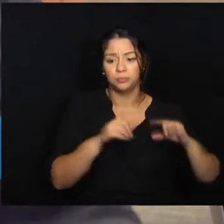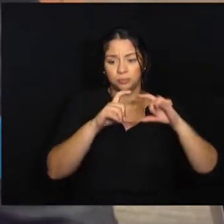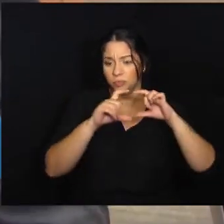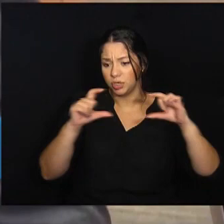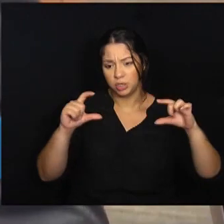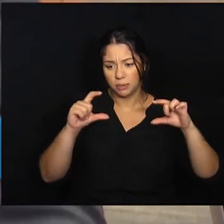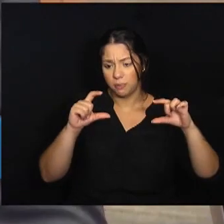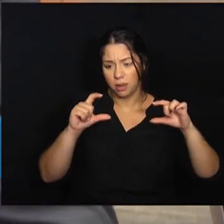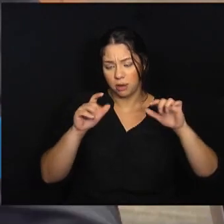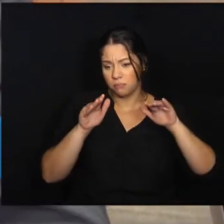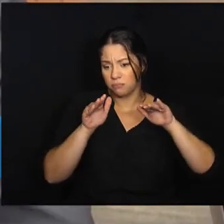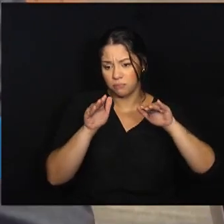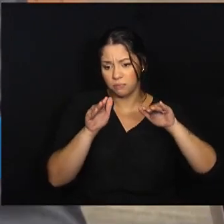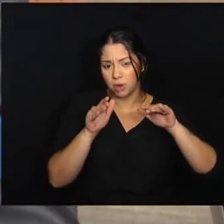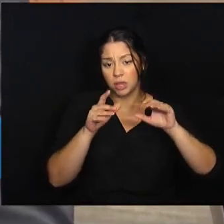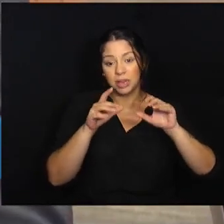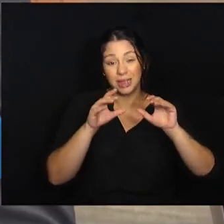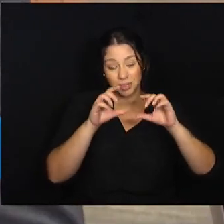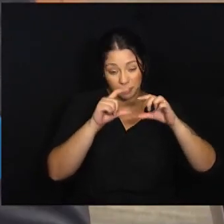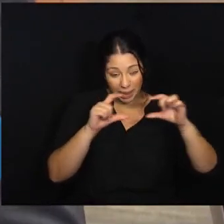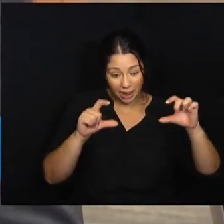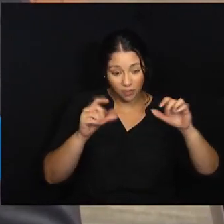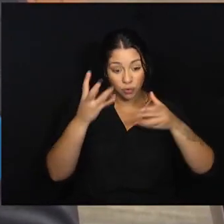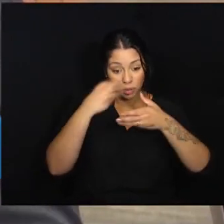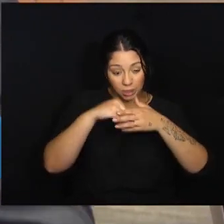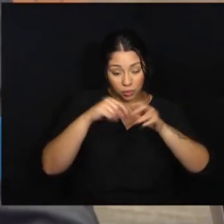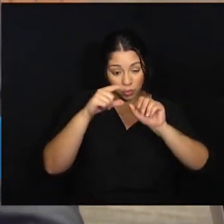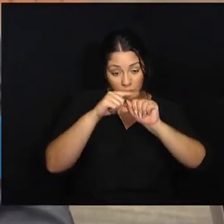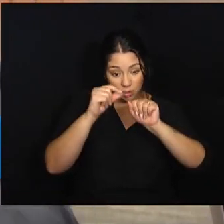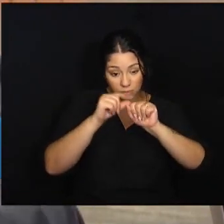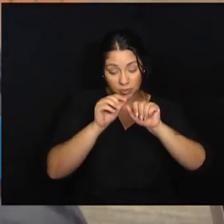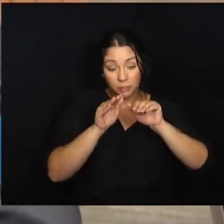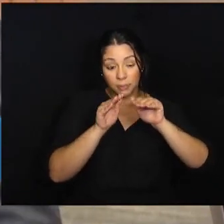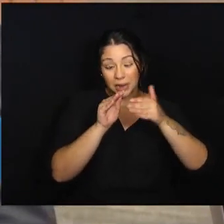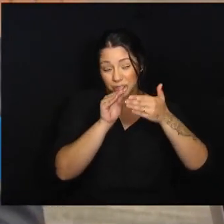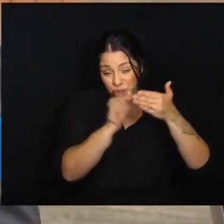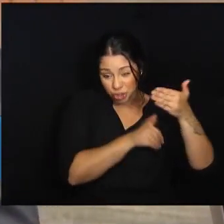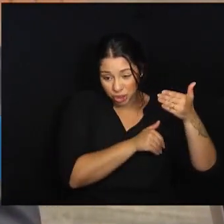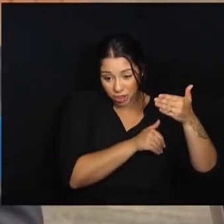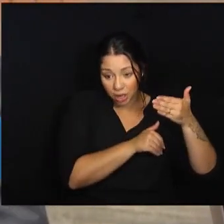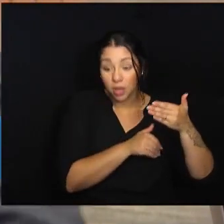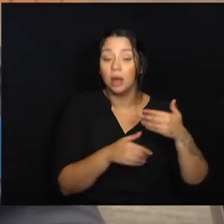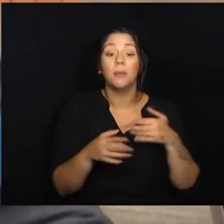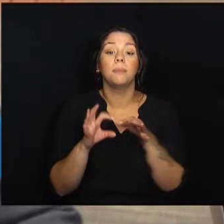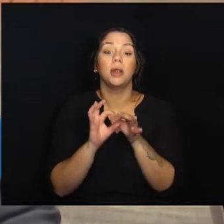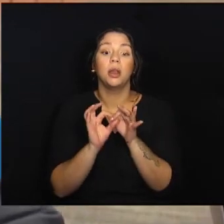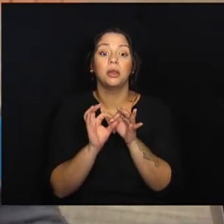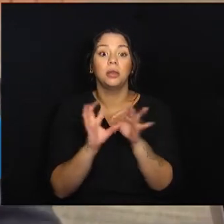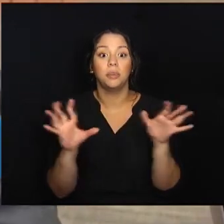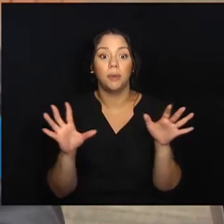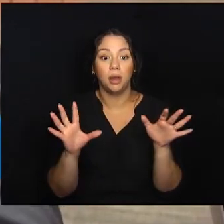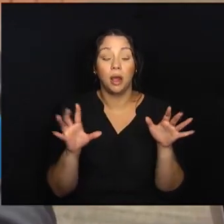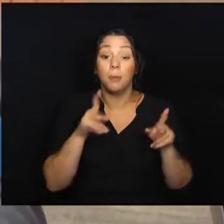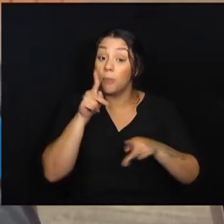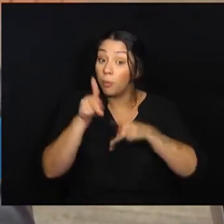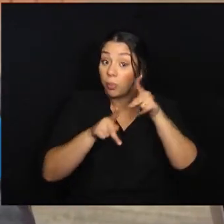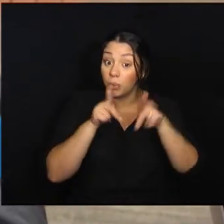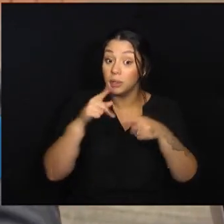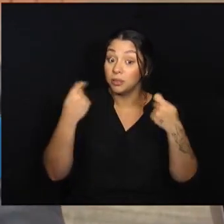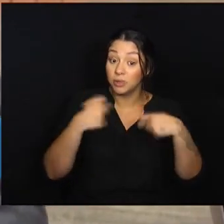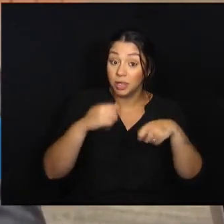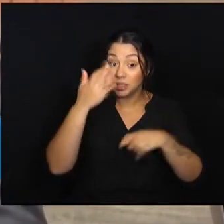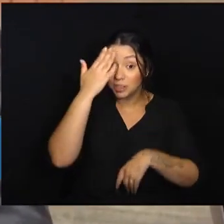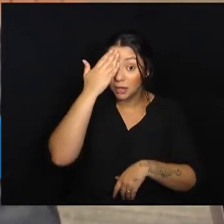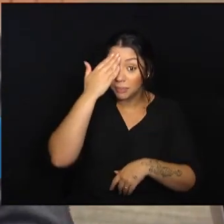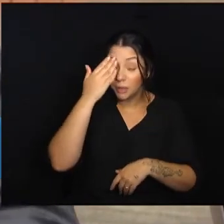parágrafo dentro de um artigo para que a gente possa estar dentro da legalidade, né? É importante que a população saiba, tudo que é feito aqui tem que estar